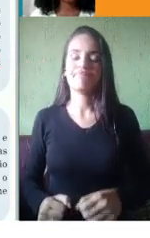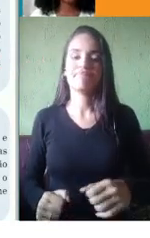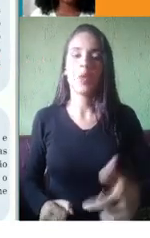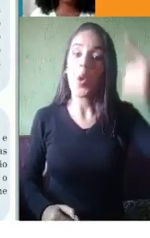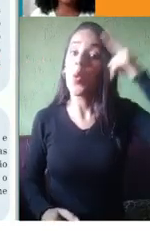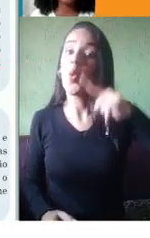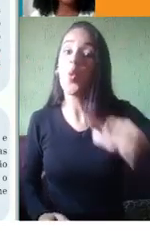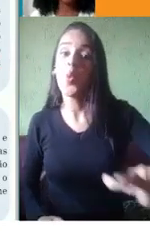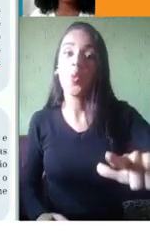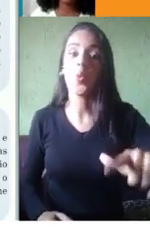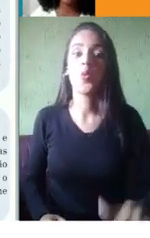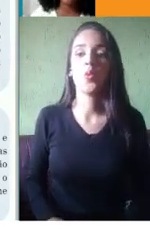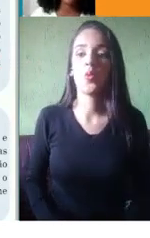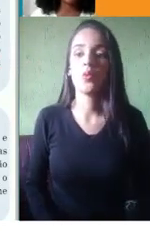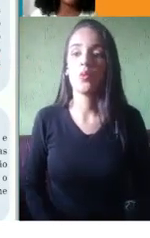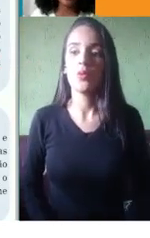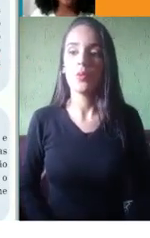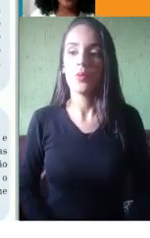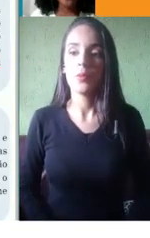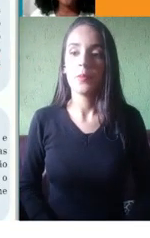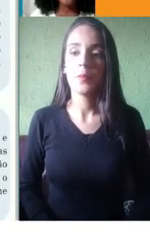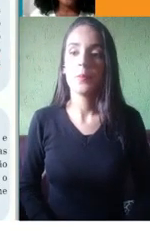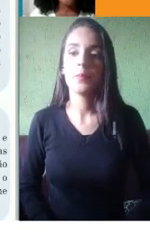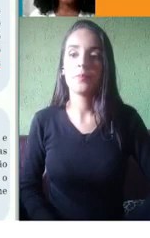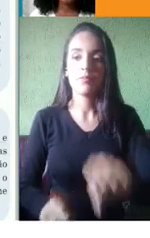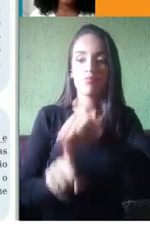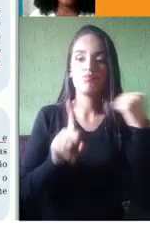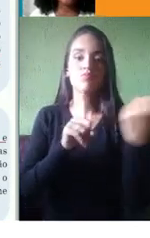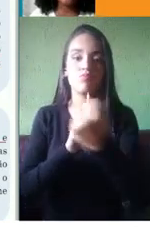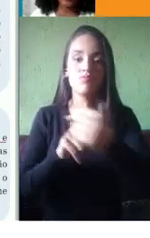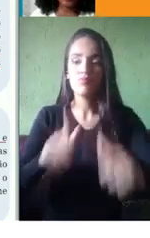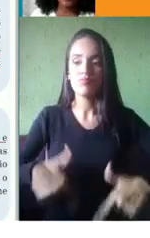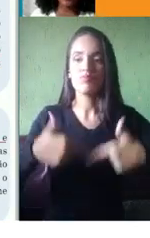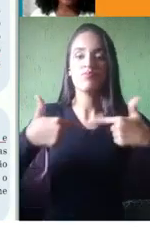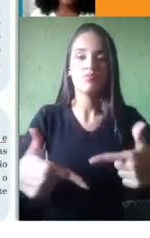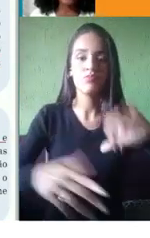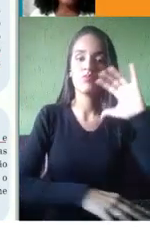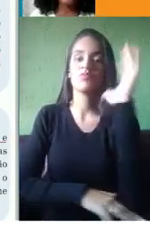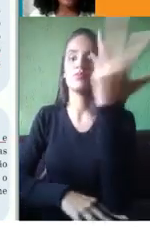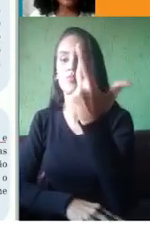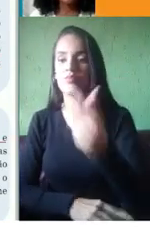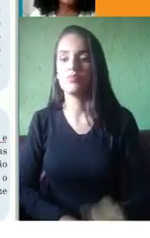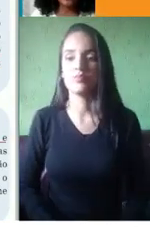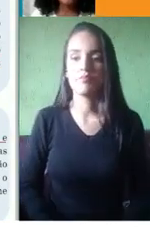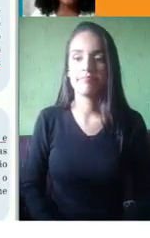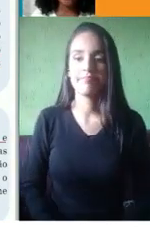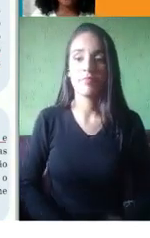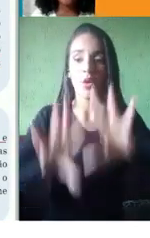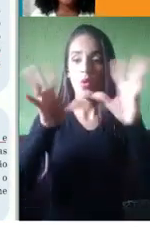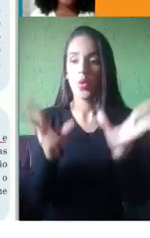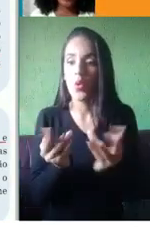e atingem os planos socioeconômico, comportamental e ambiental. Olha como aconteceu a retomada. A gente já percebe que